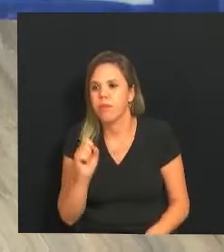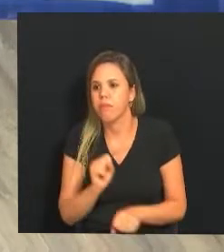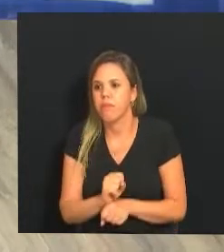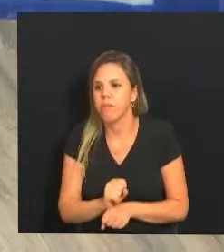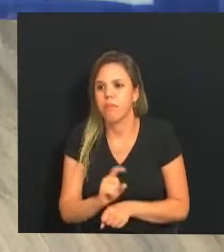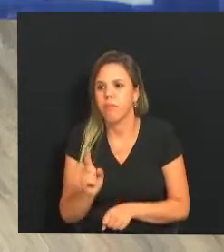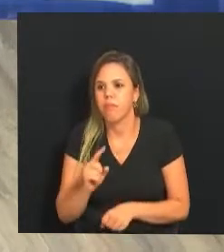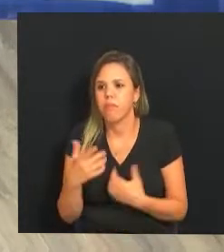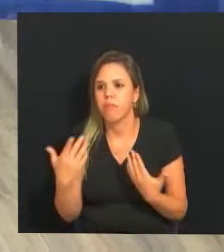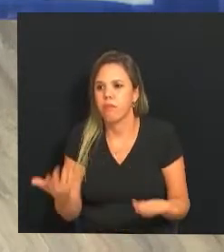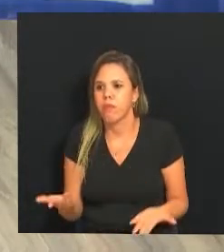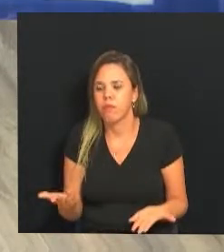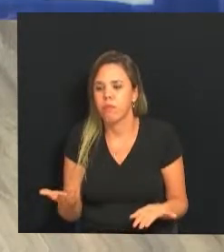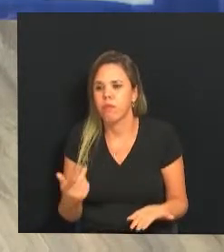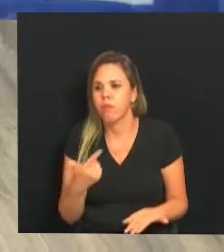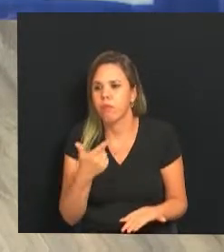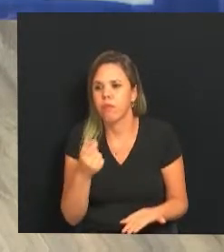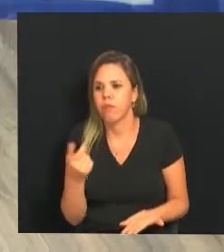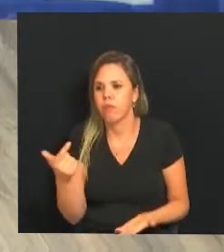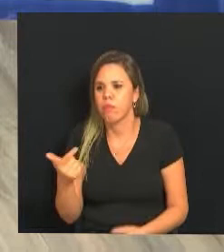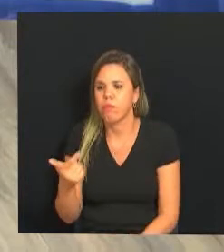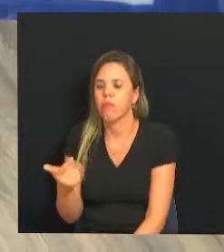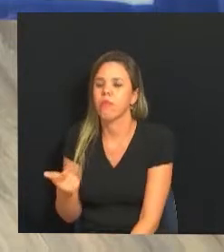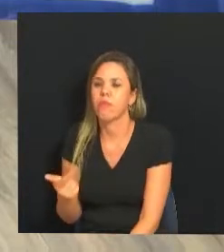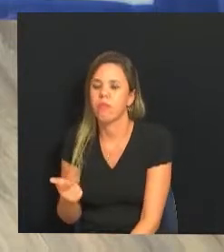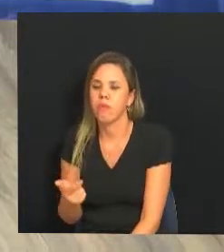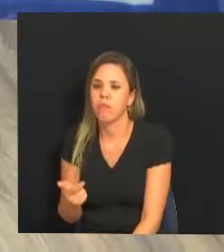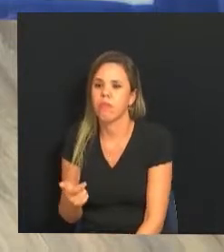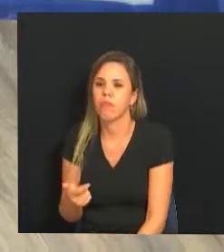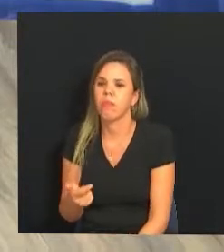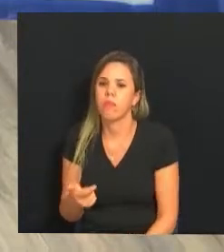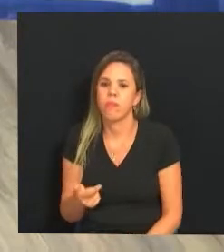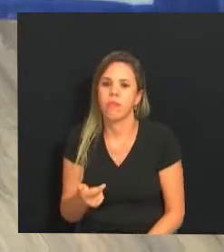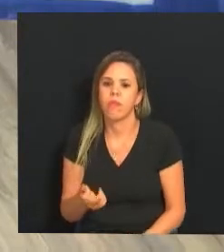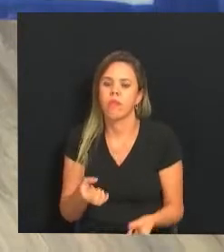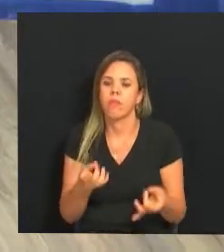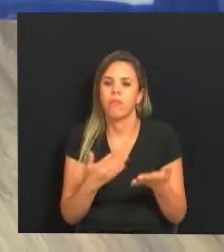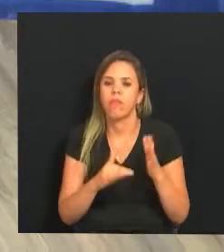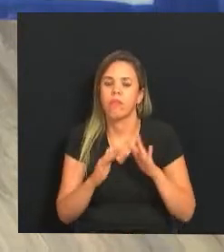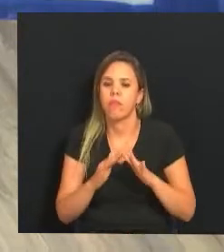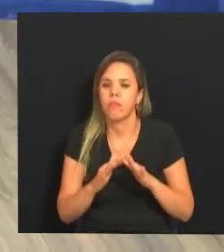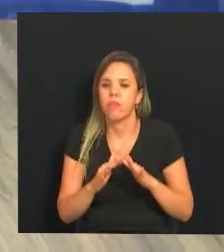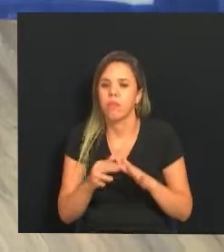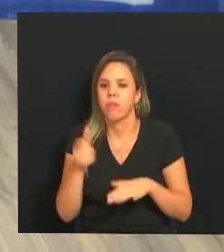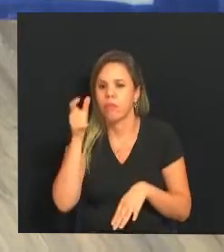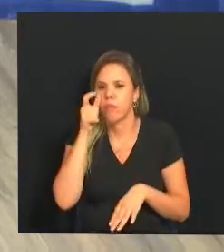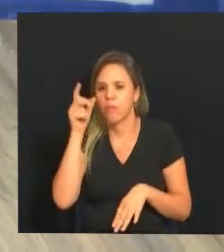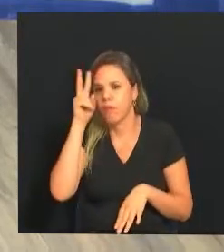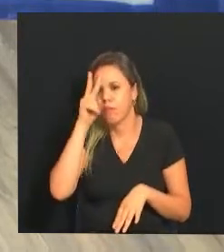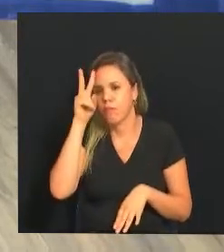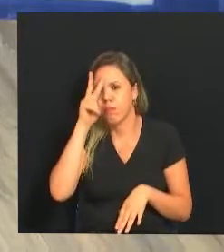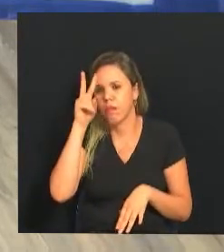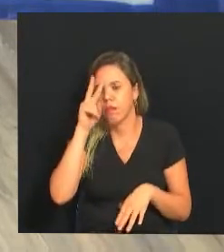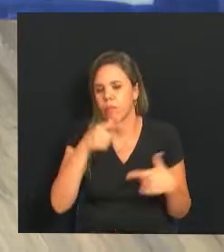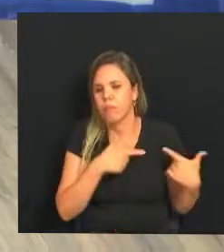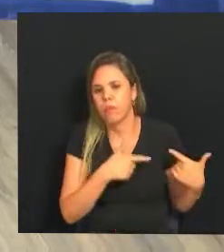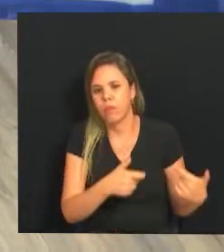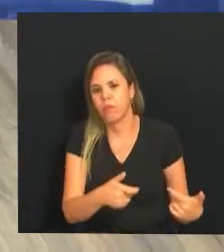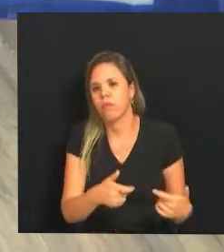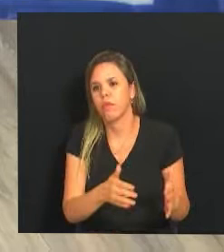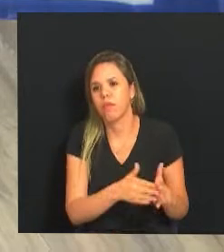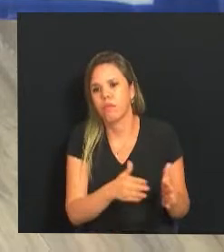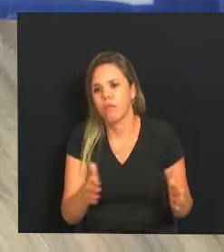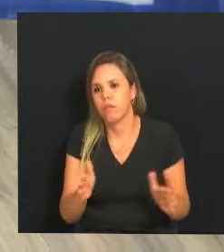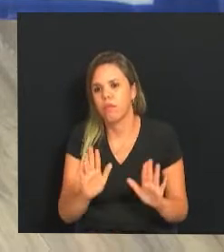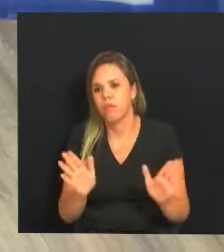esperar que em pleno 2022, a gente que saiu da escola ouvindo tantas histórias de guerra, em plena